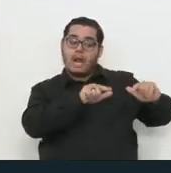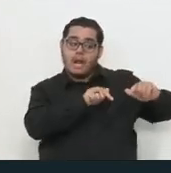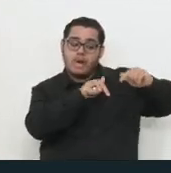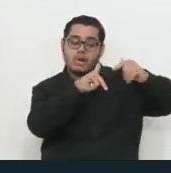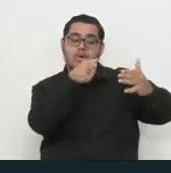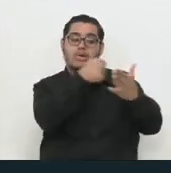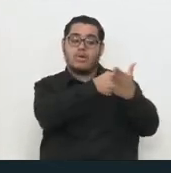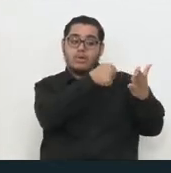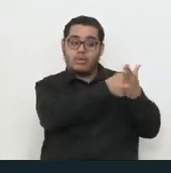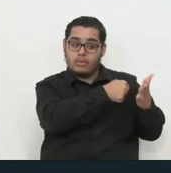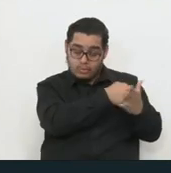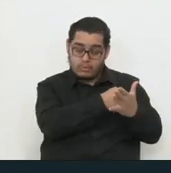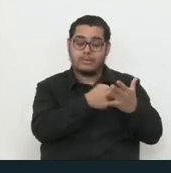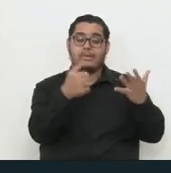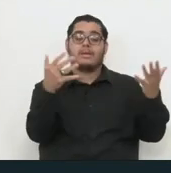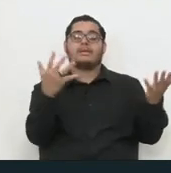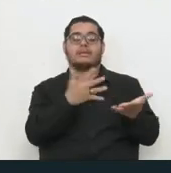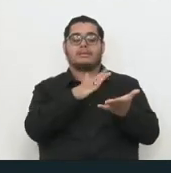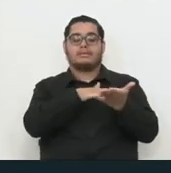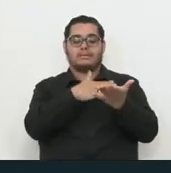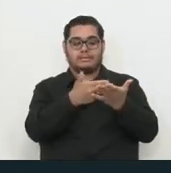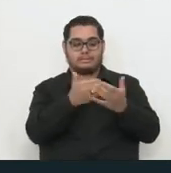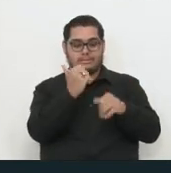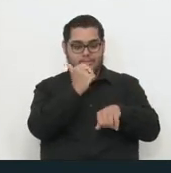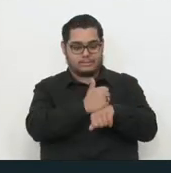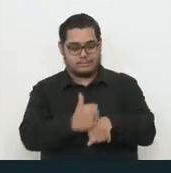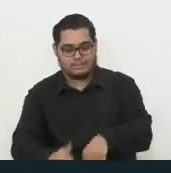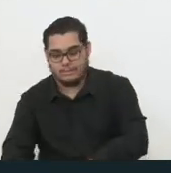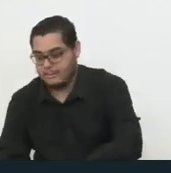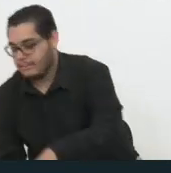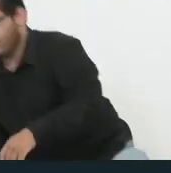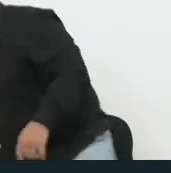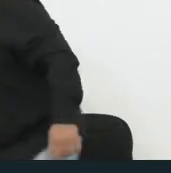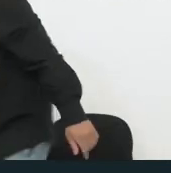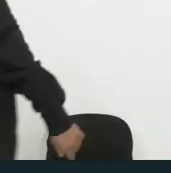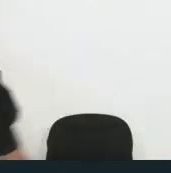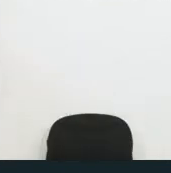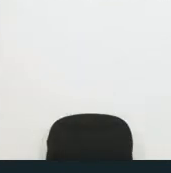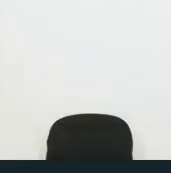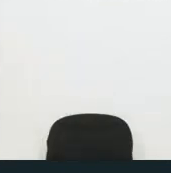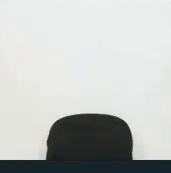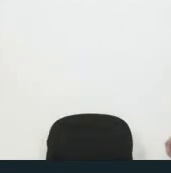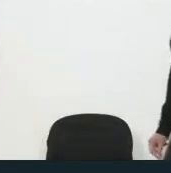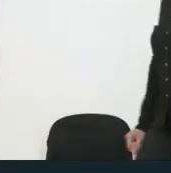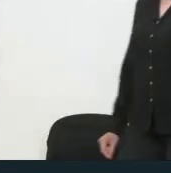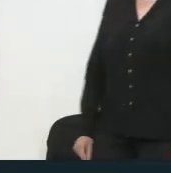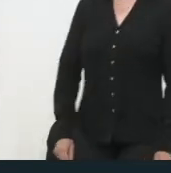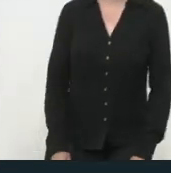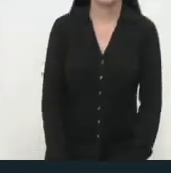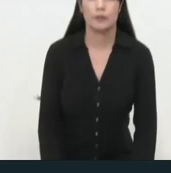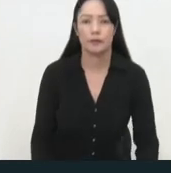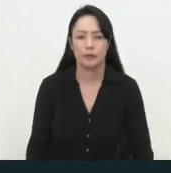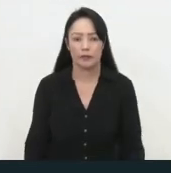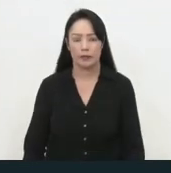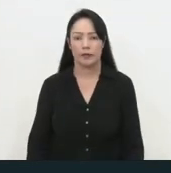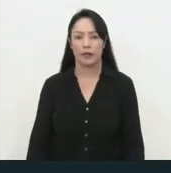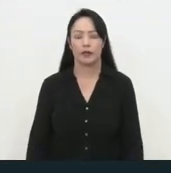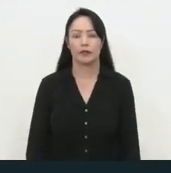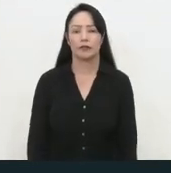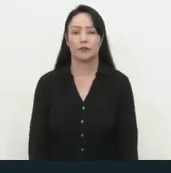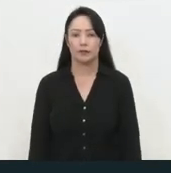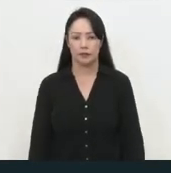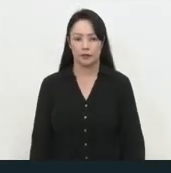avacalhação deputado nem fala o seu nome Apesar de que todo mundo sabe que o senhor